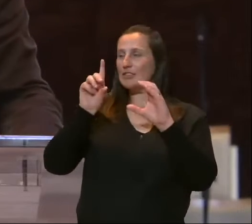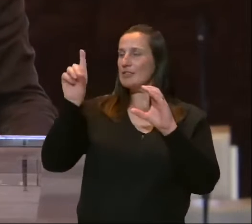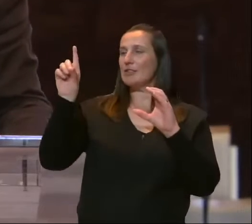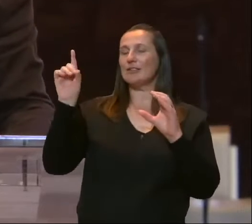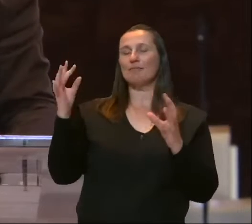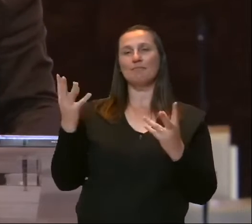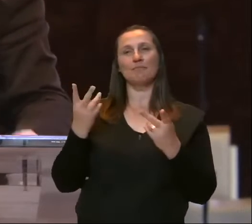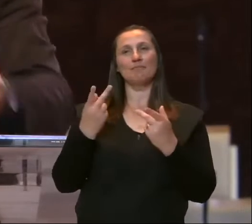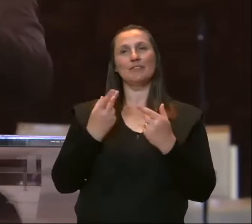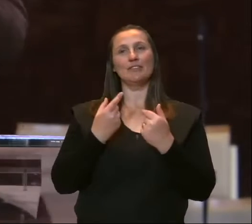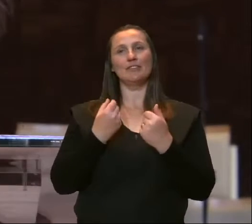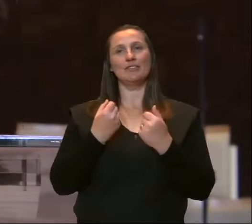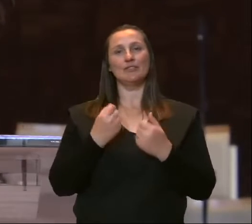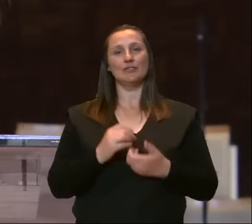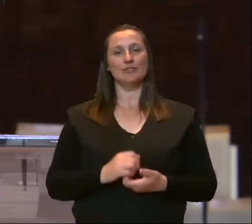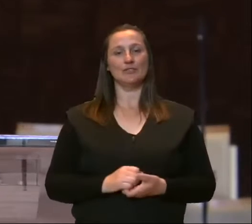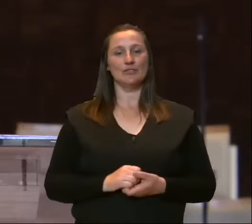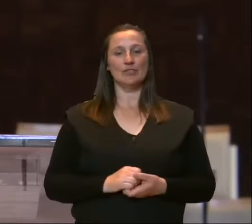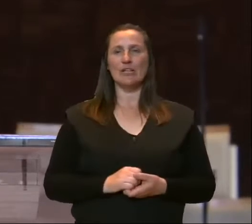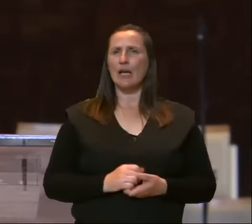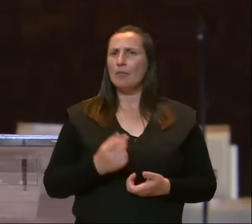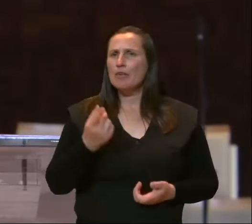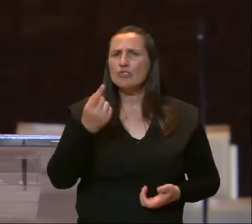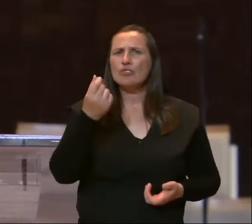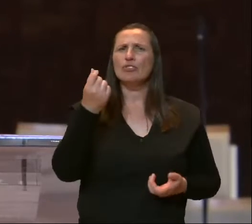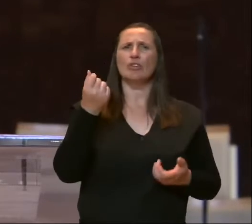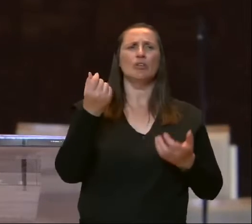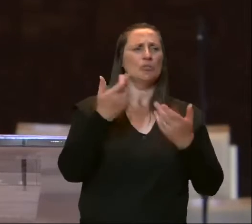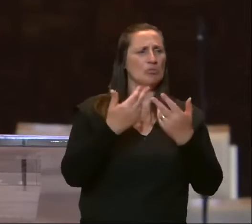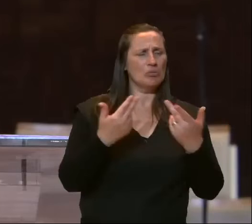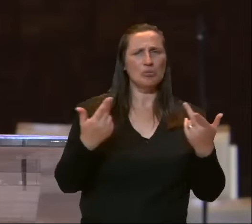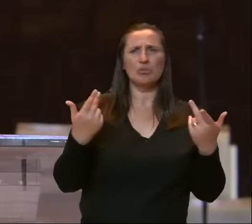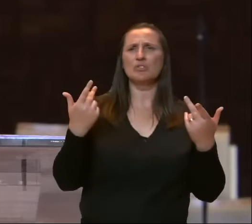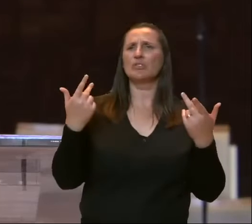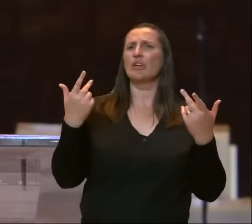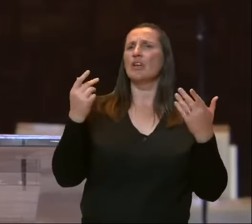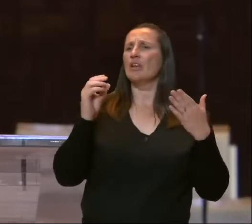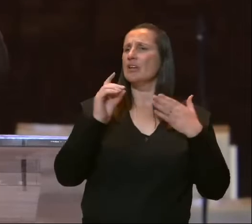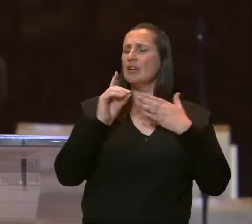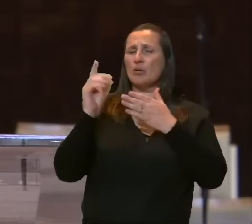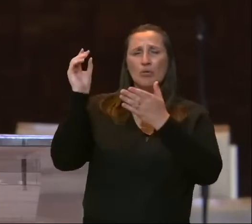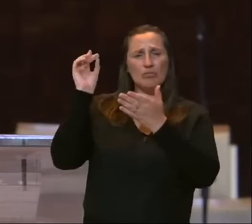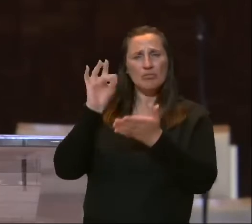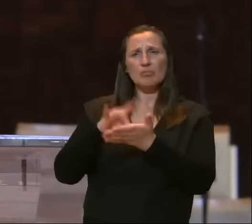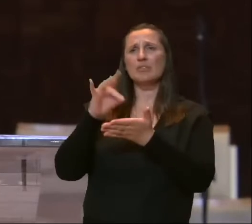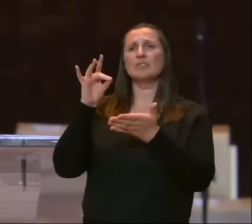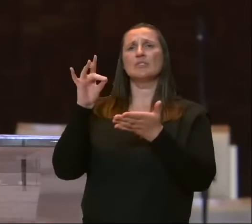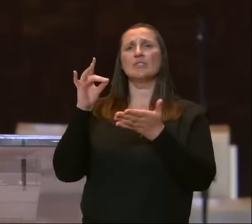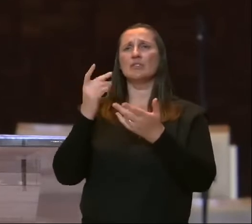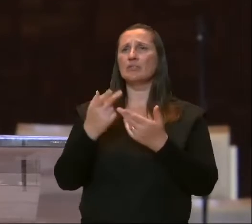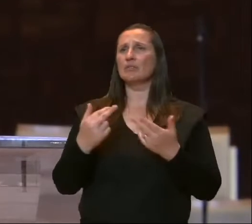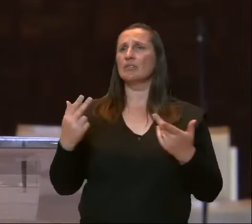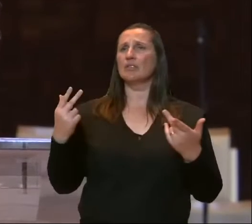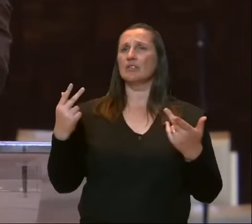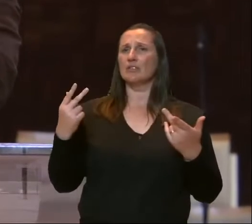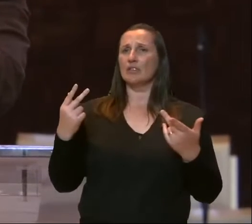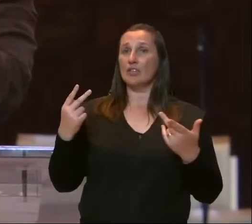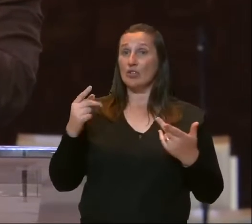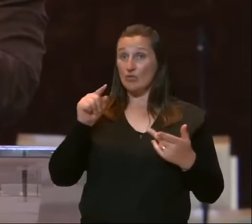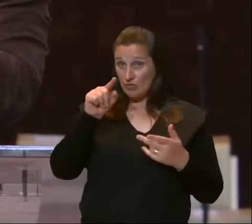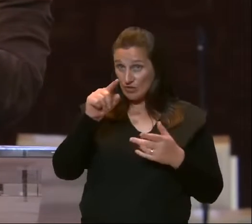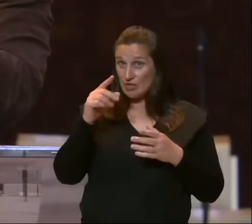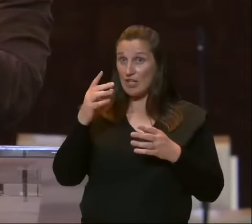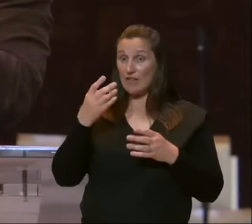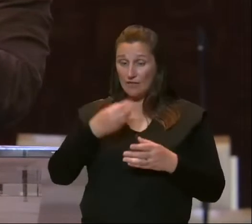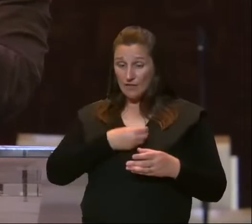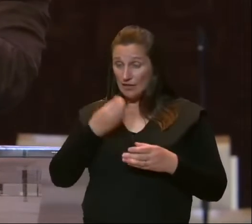Quantas vezes, provisão financeira, palavra que chega, direcionamento, confirmação, ei, se confiou nas mãos do Senhor a